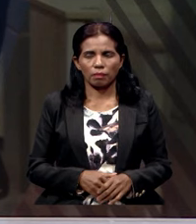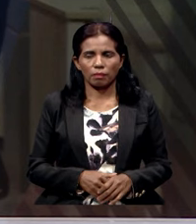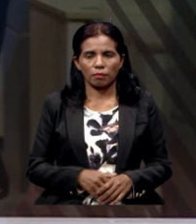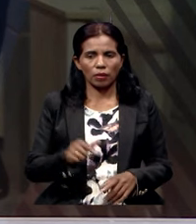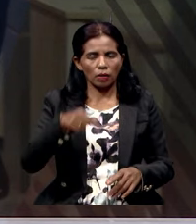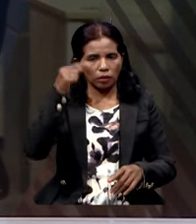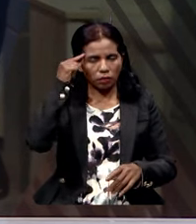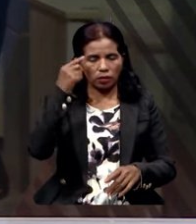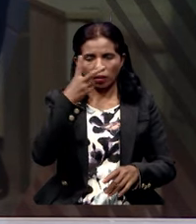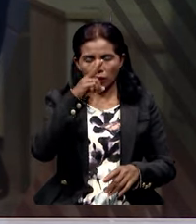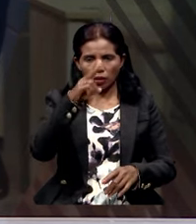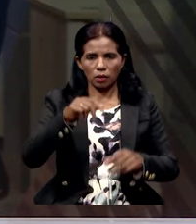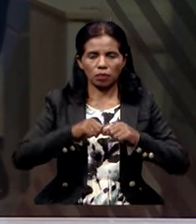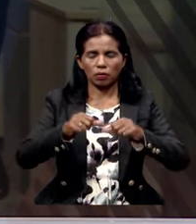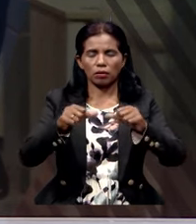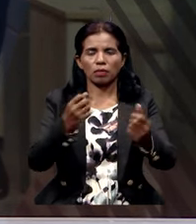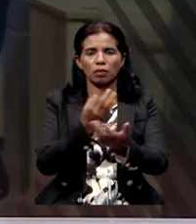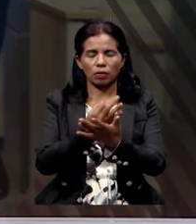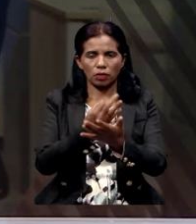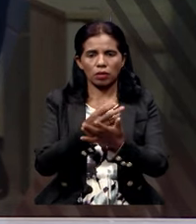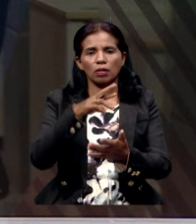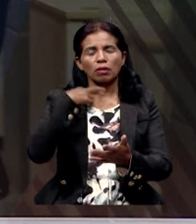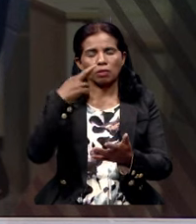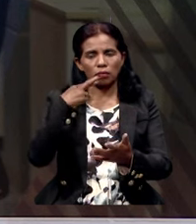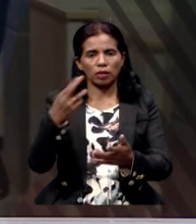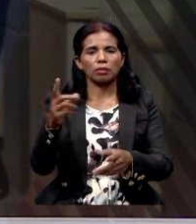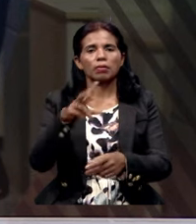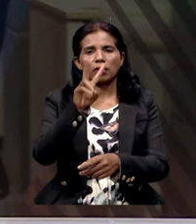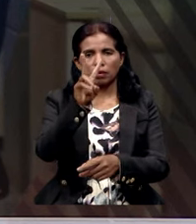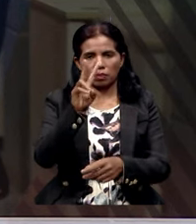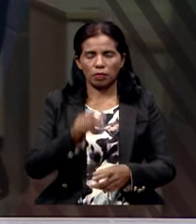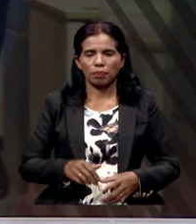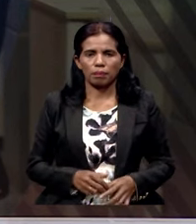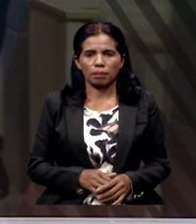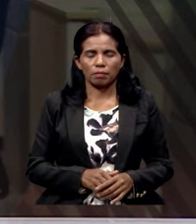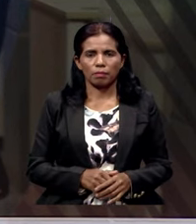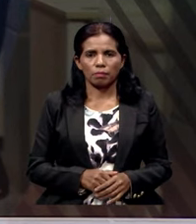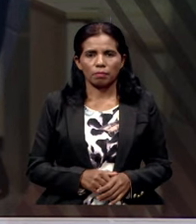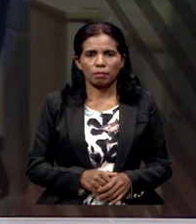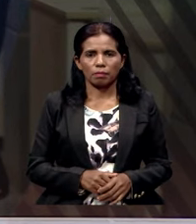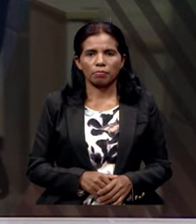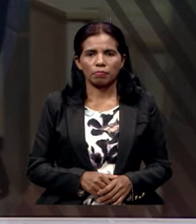Governo se avalia continuação subsídio fosse ba fase da RUAC.